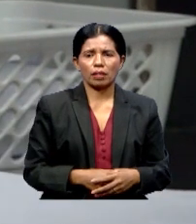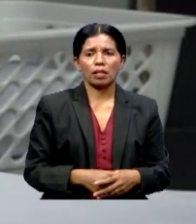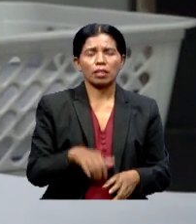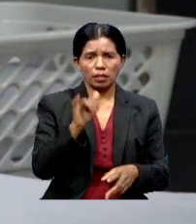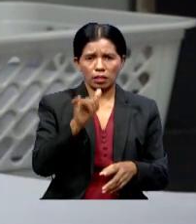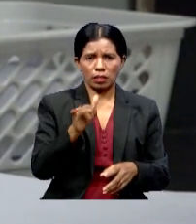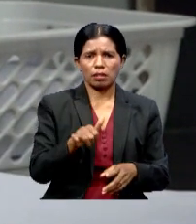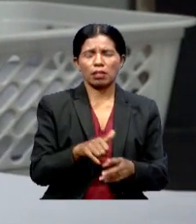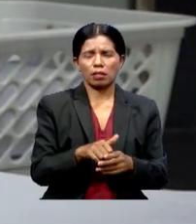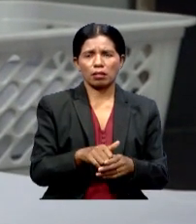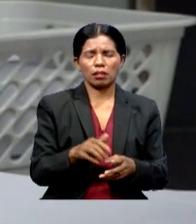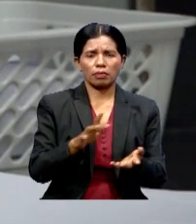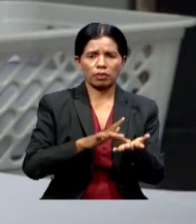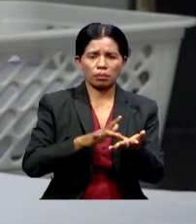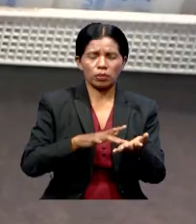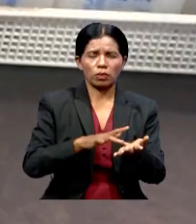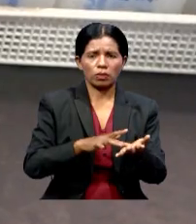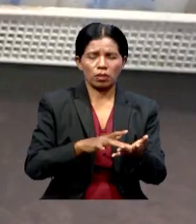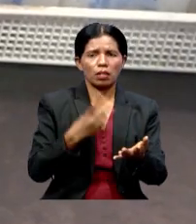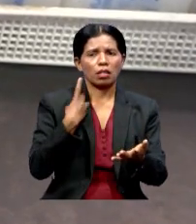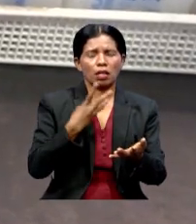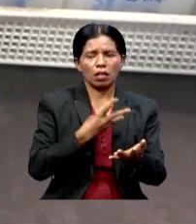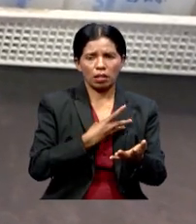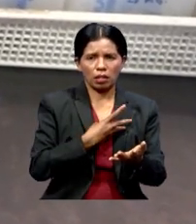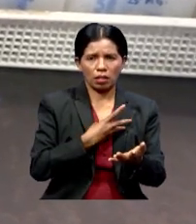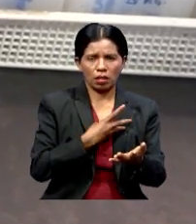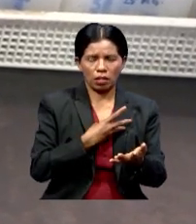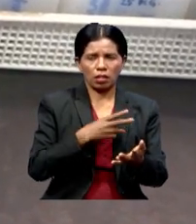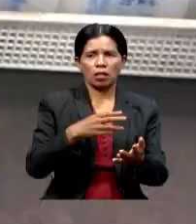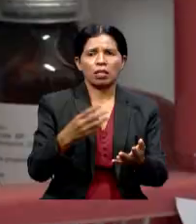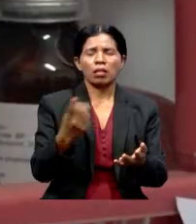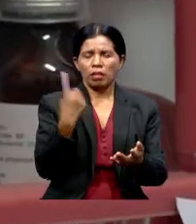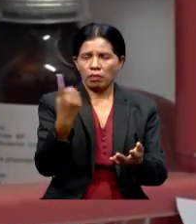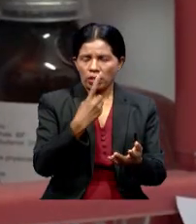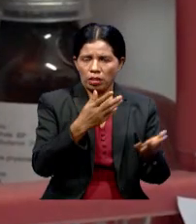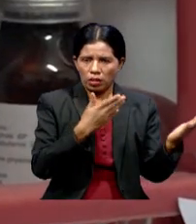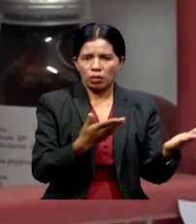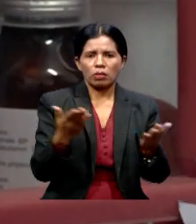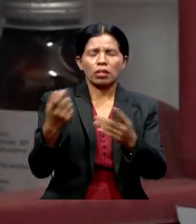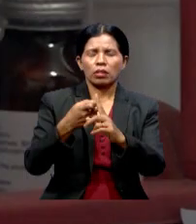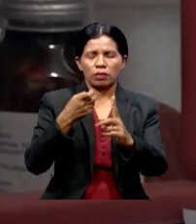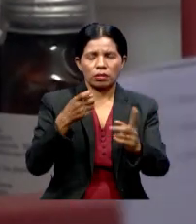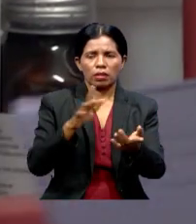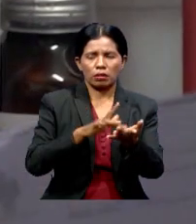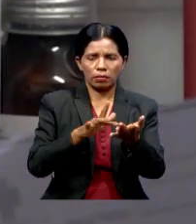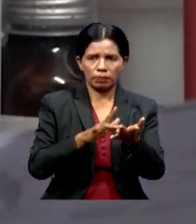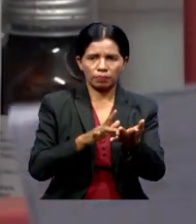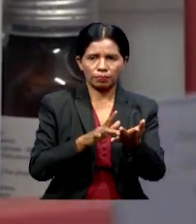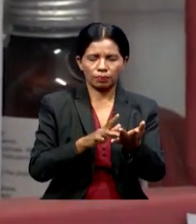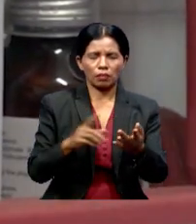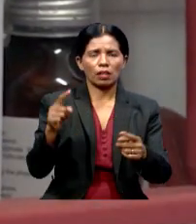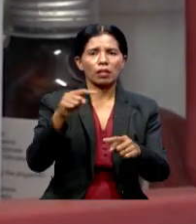ne multivitamina ami momento ne ami regular ne sempre hatama. Responde mai iha regular ne to